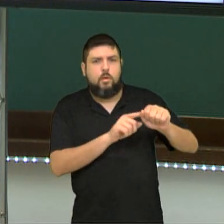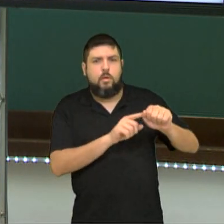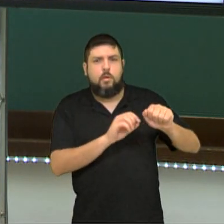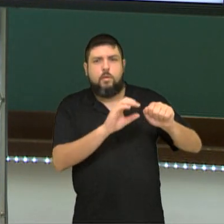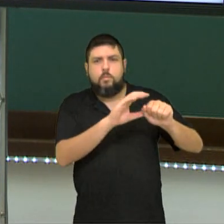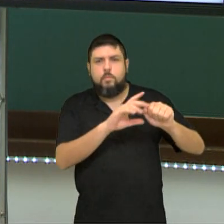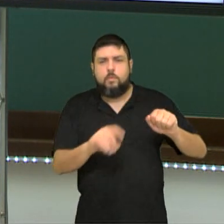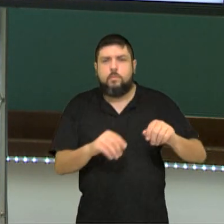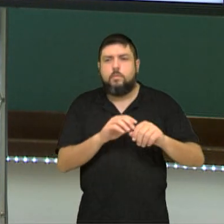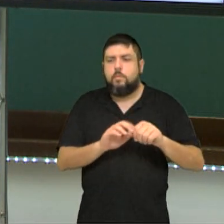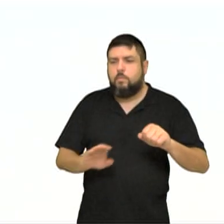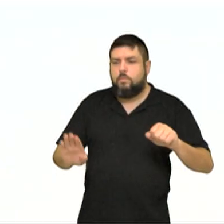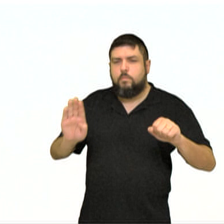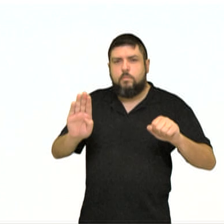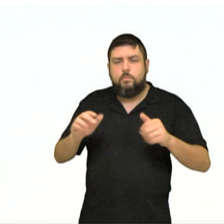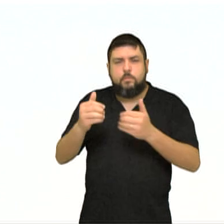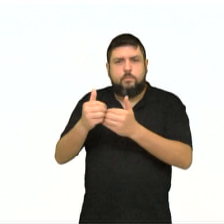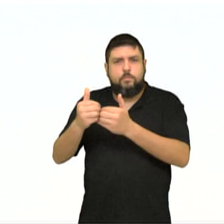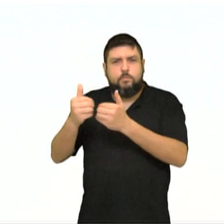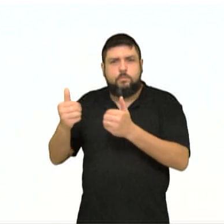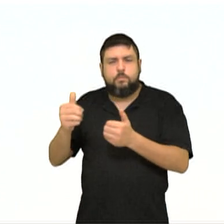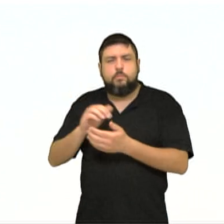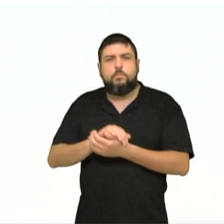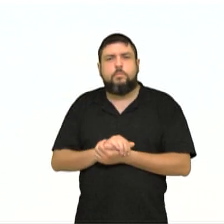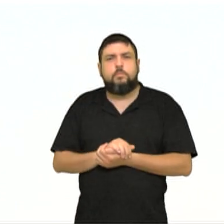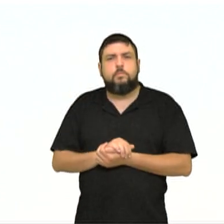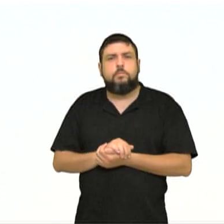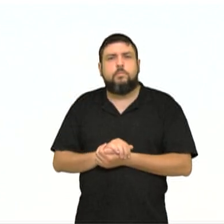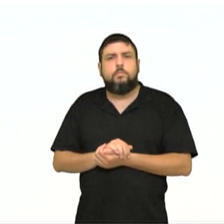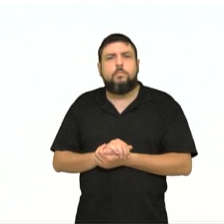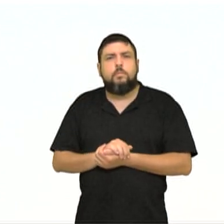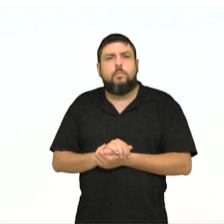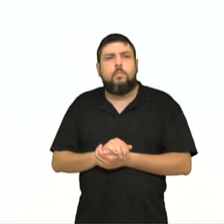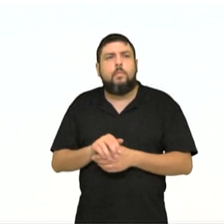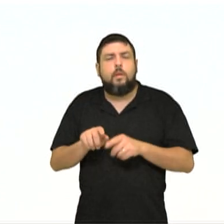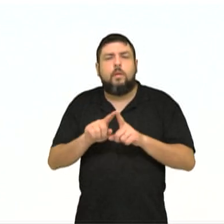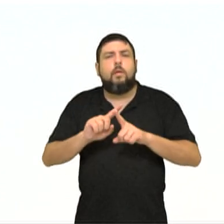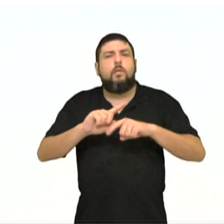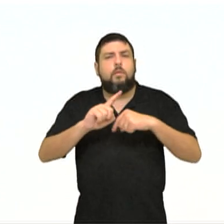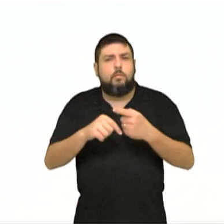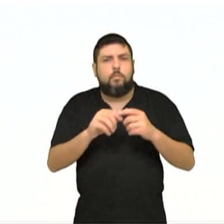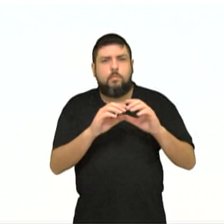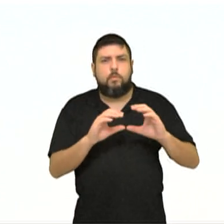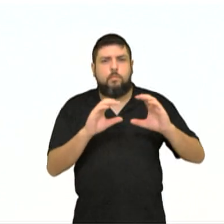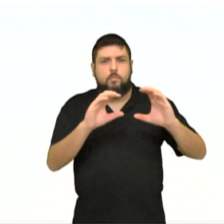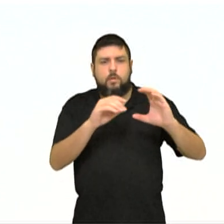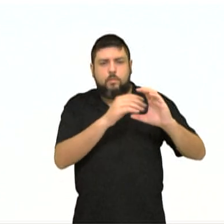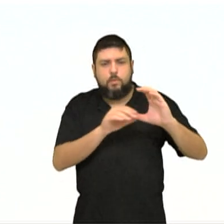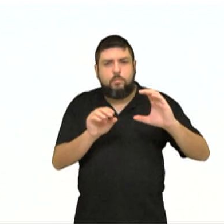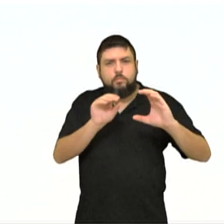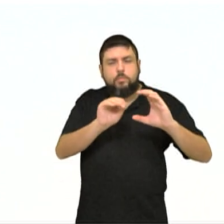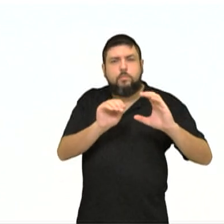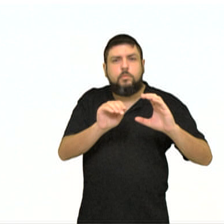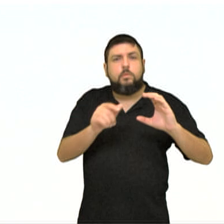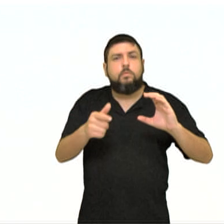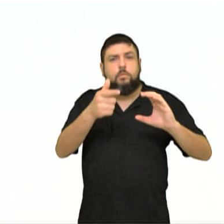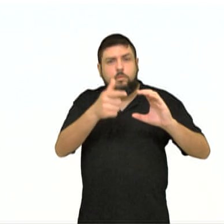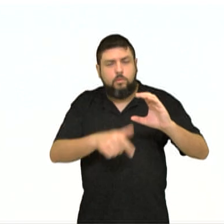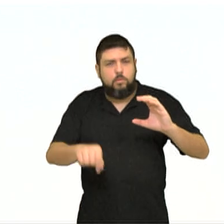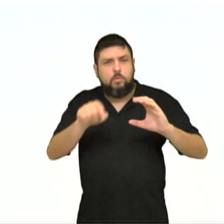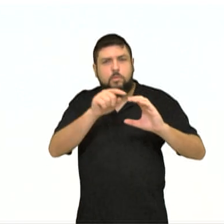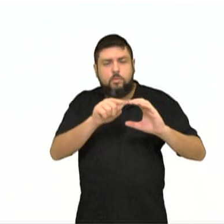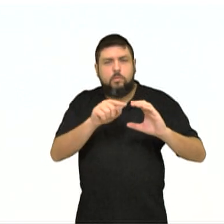em evidência, ok? Depois apareceu o parênteses aqui nos dois termos, que me promove mais uma vez colocar um